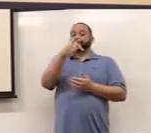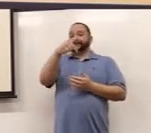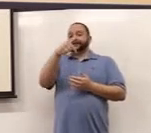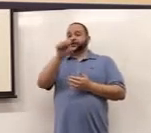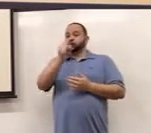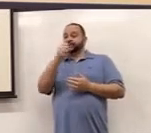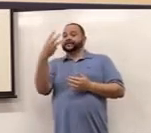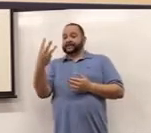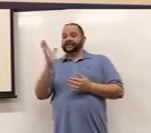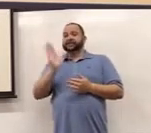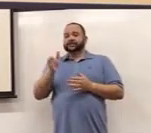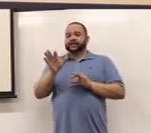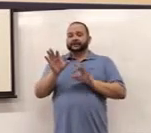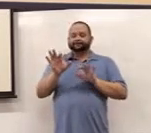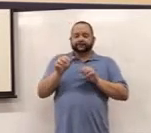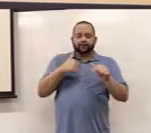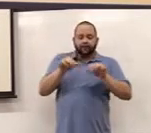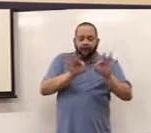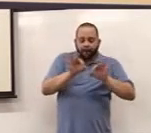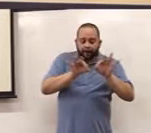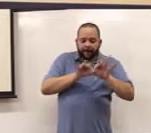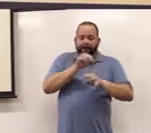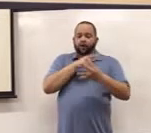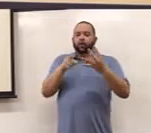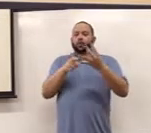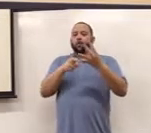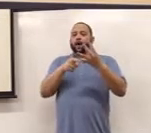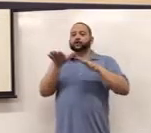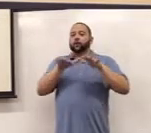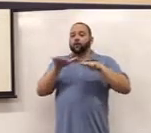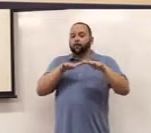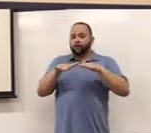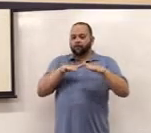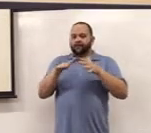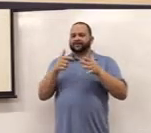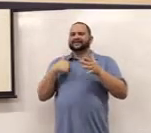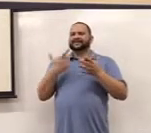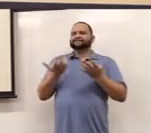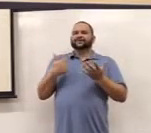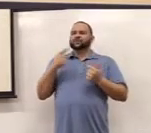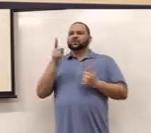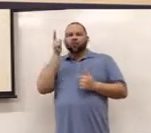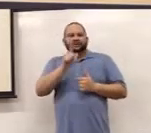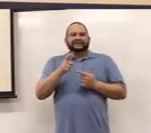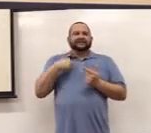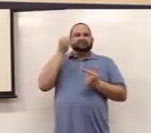já trabalhava no tema do quarto movimento. E ele não conseguia achar uma forma para fazer isso